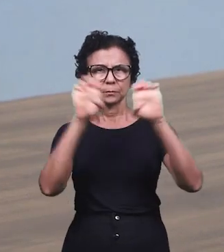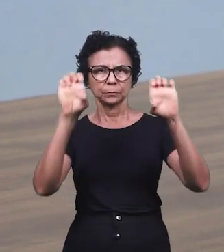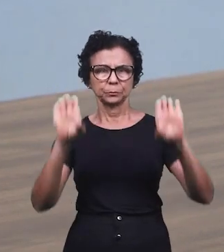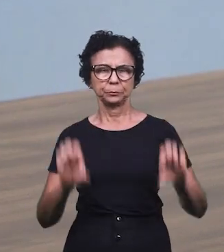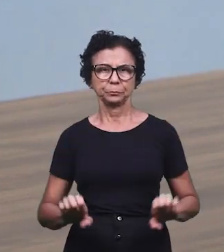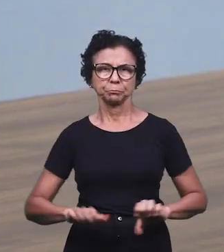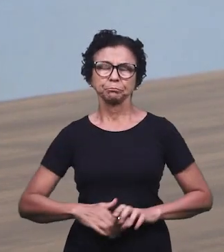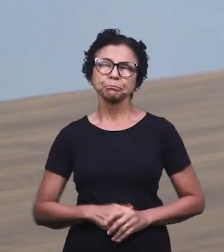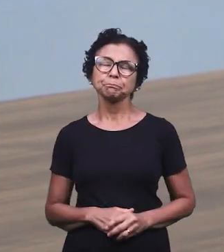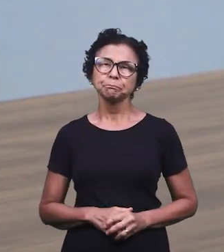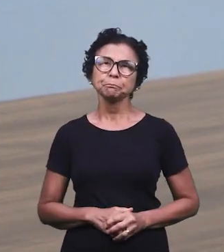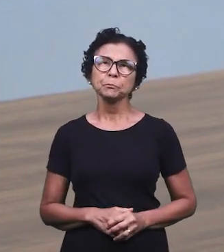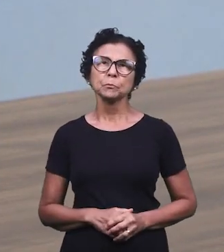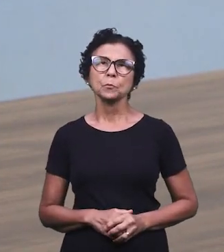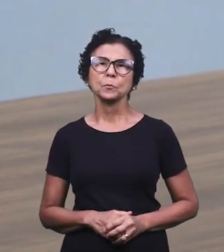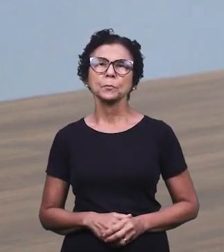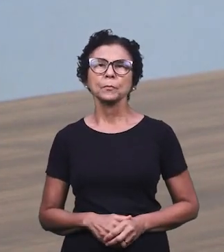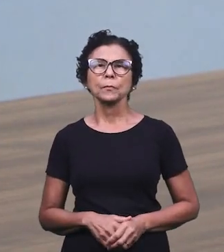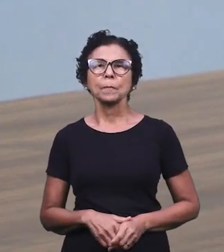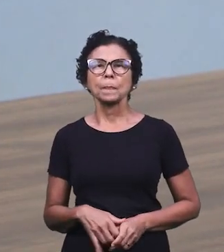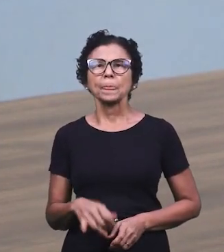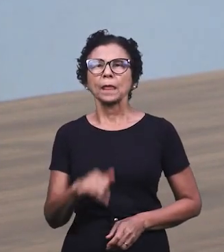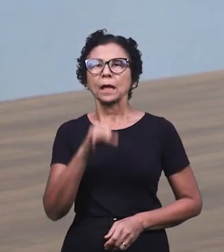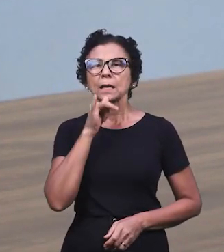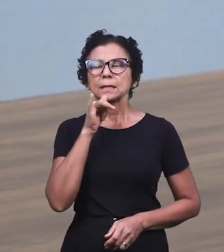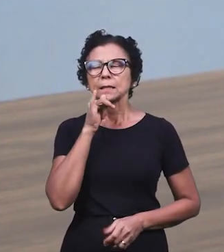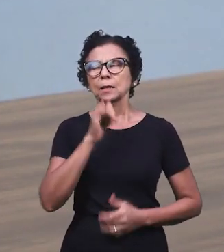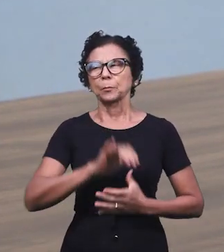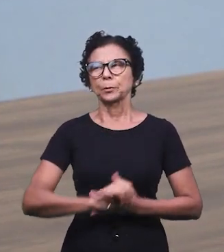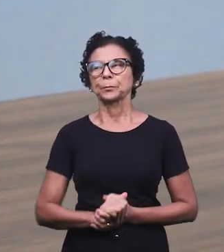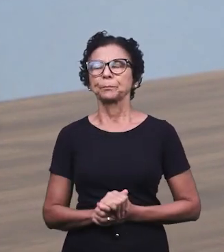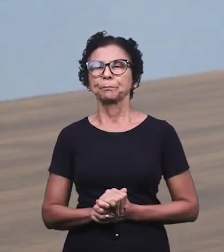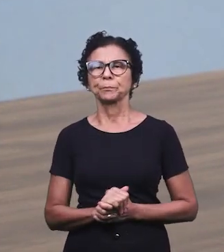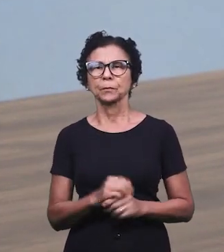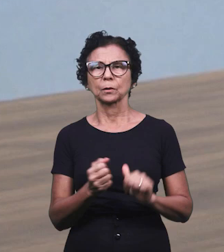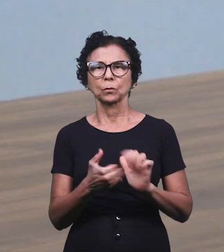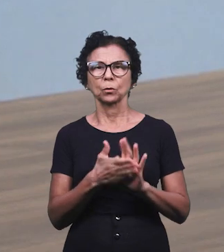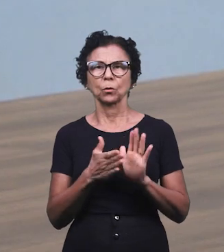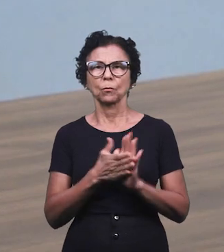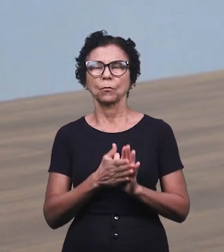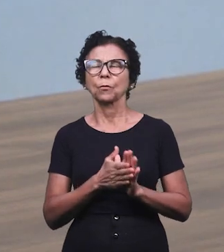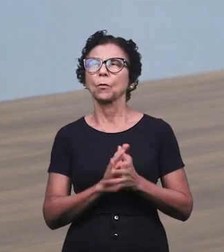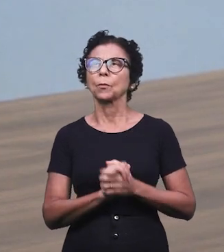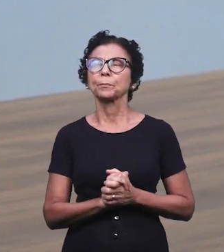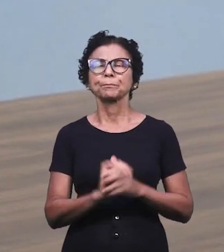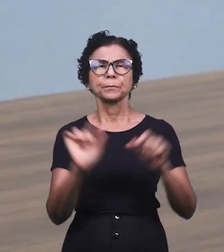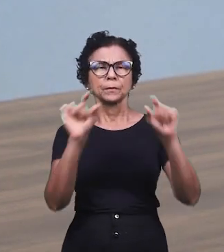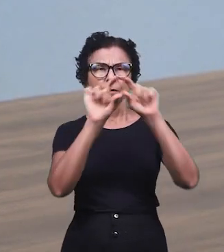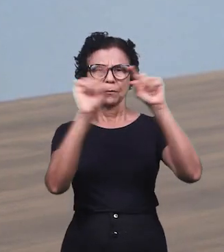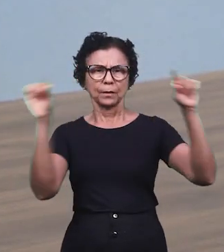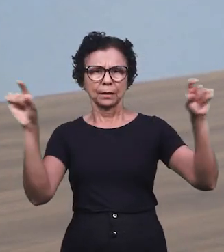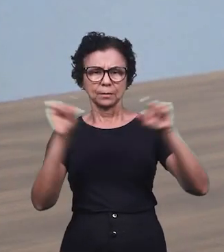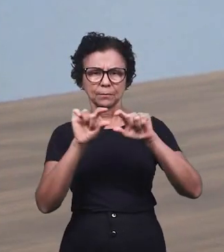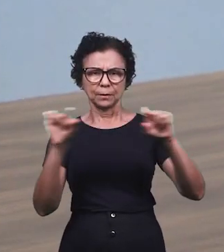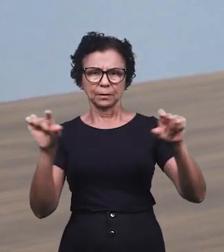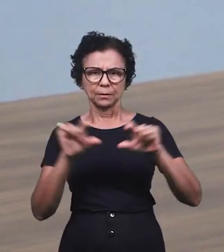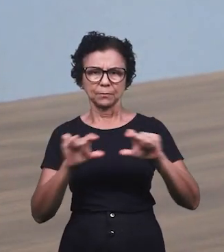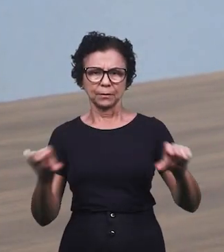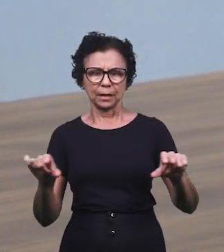eu tenho uma letra, por exemplo, a primeira estrofe, eu tenho que achar naquela estrofe, primeiro, o